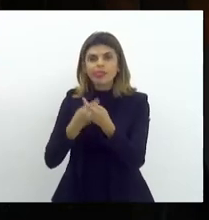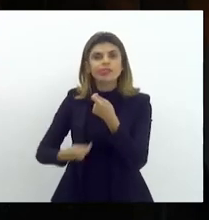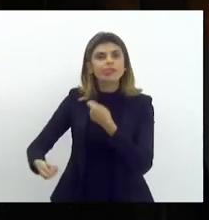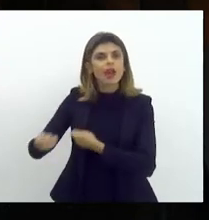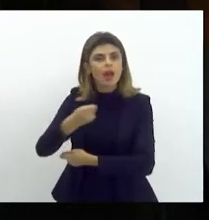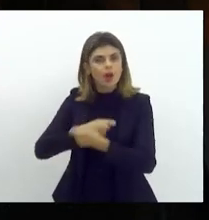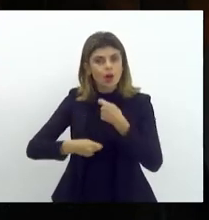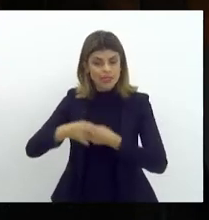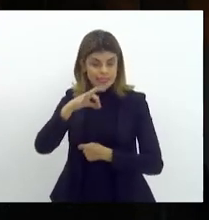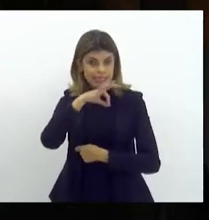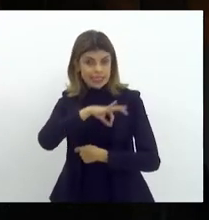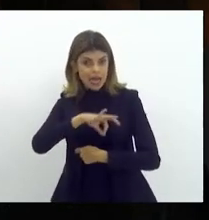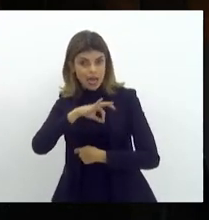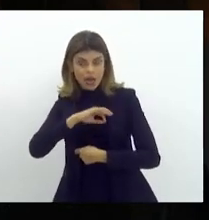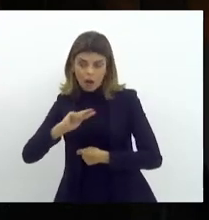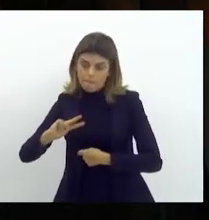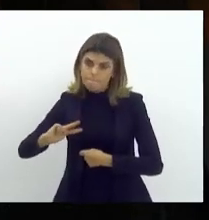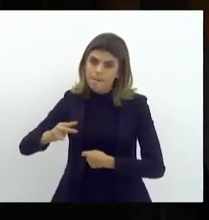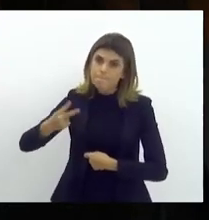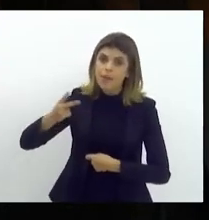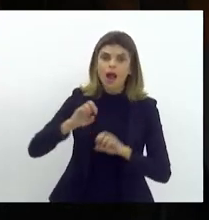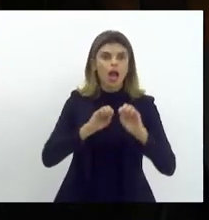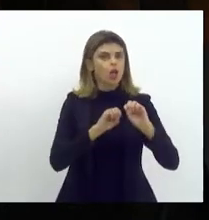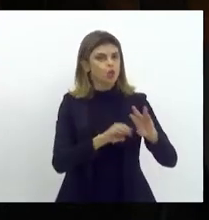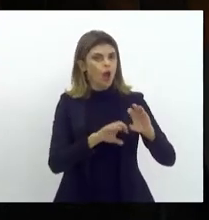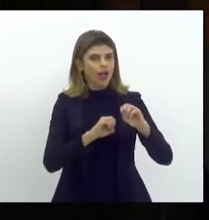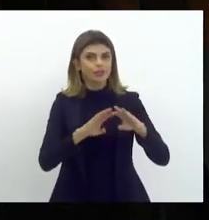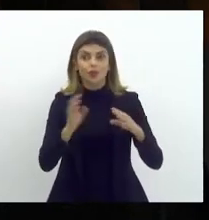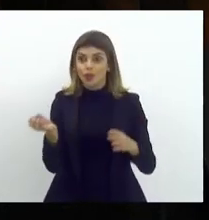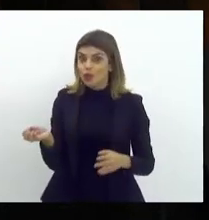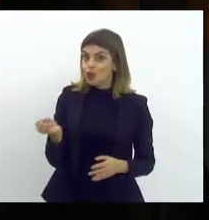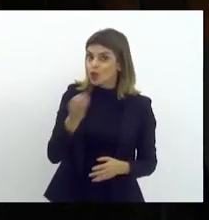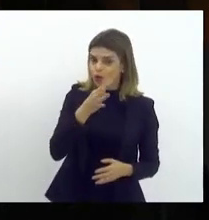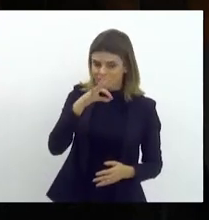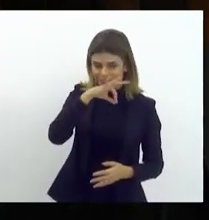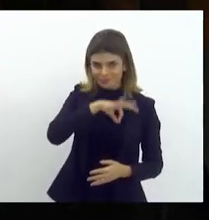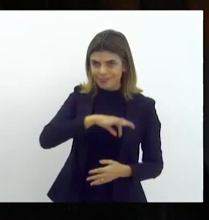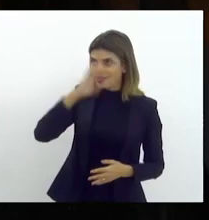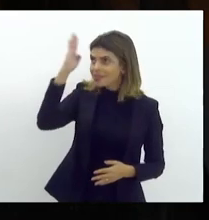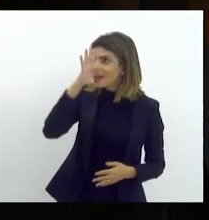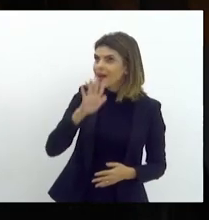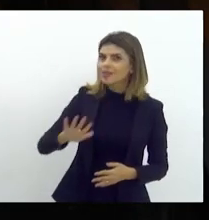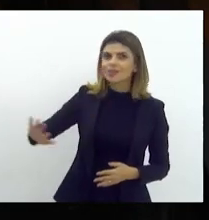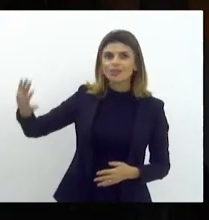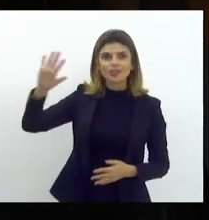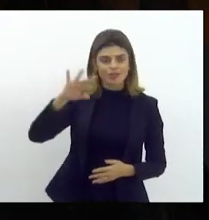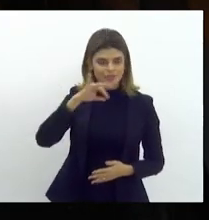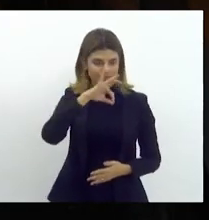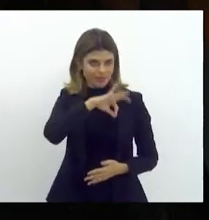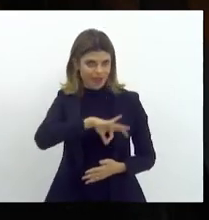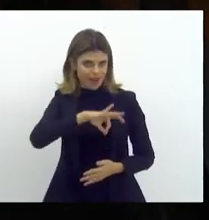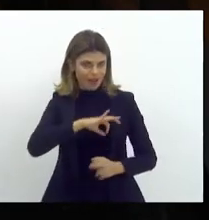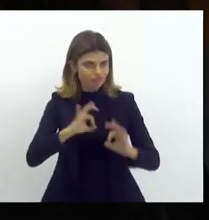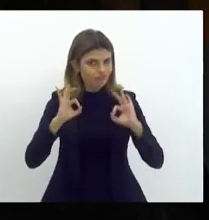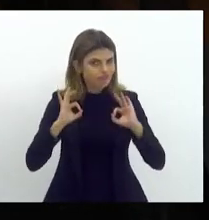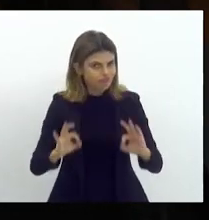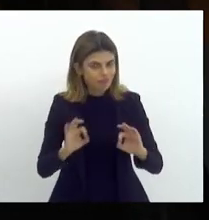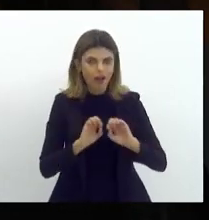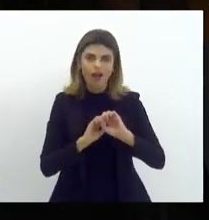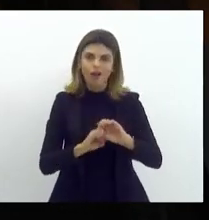plano de cargos salários da educação com a implantação do piso nacional de educação e agora